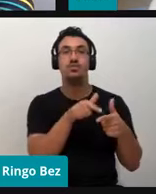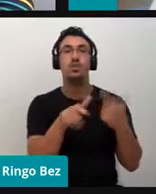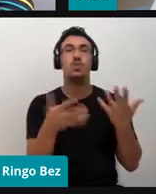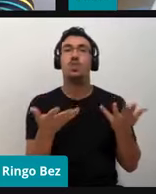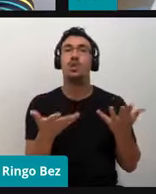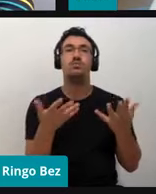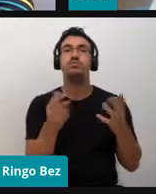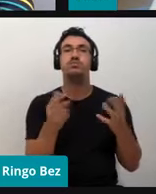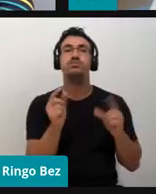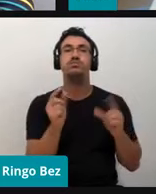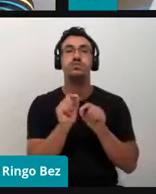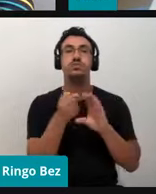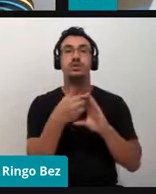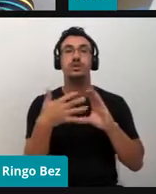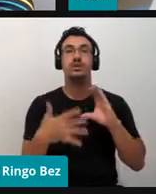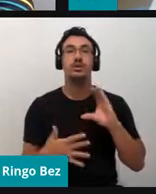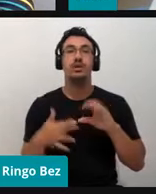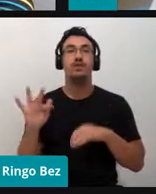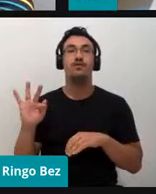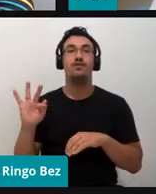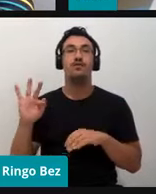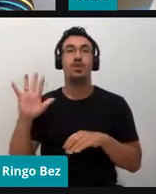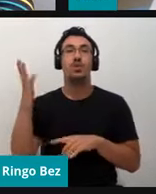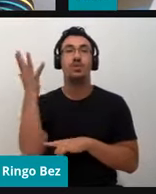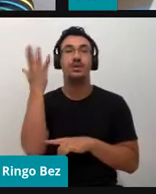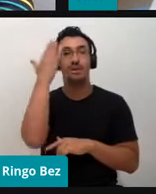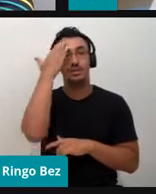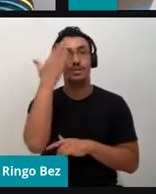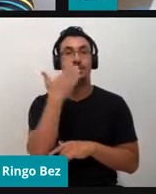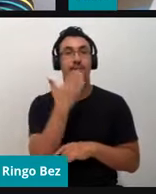fenômeno. E aí eu vou aqui pedir, por favor, para